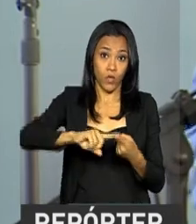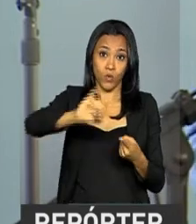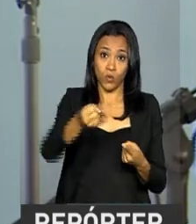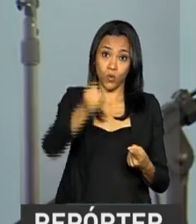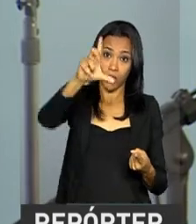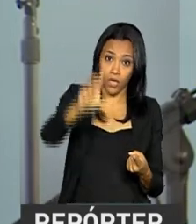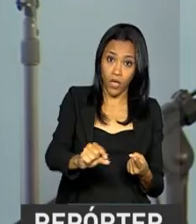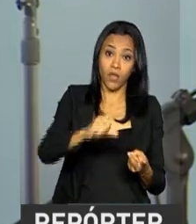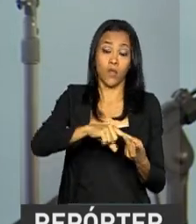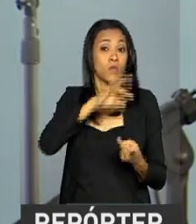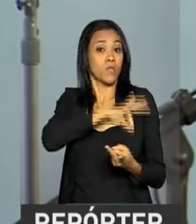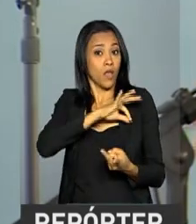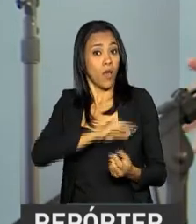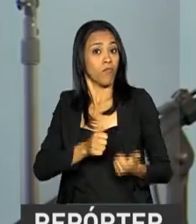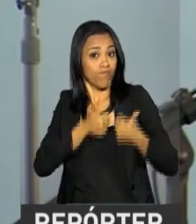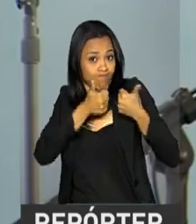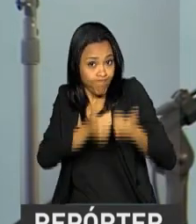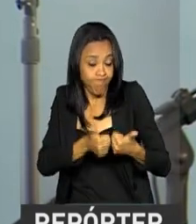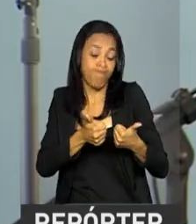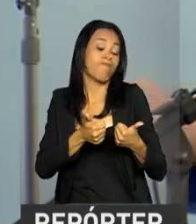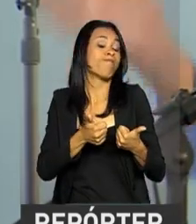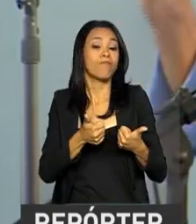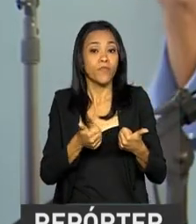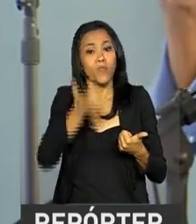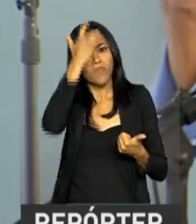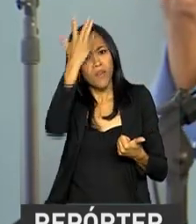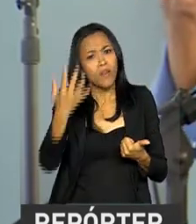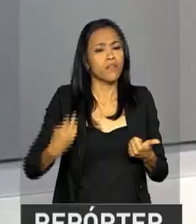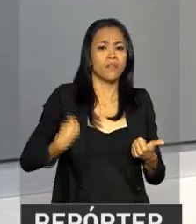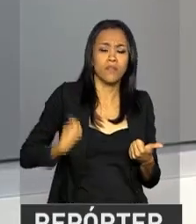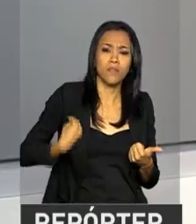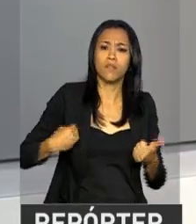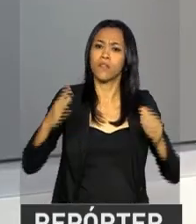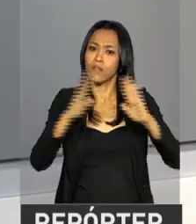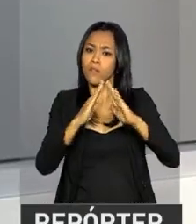salário ficou prestigiado, ficou mais fácil comer, viver, morar.